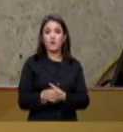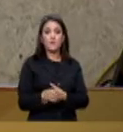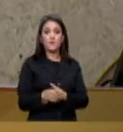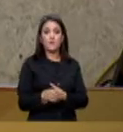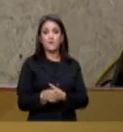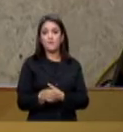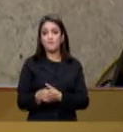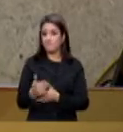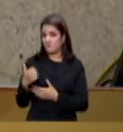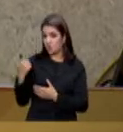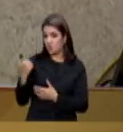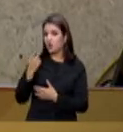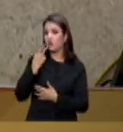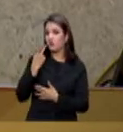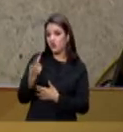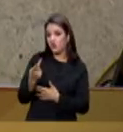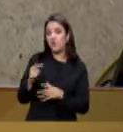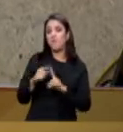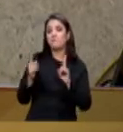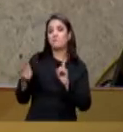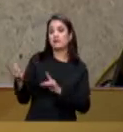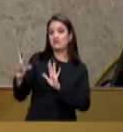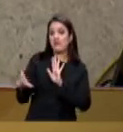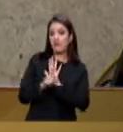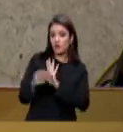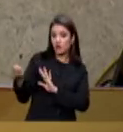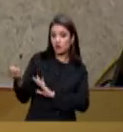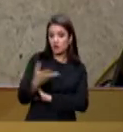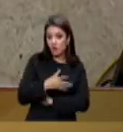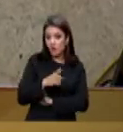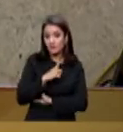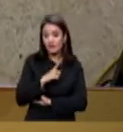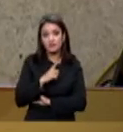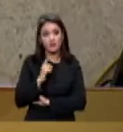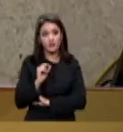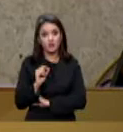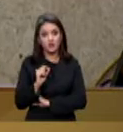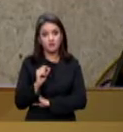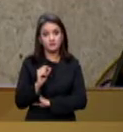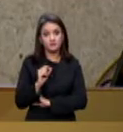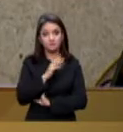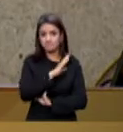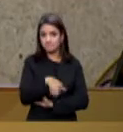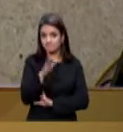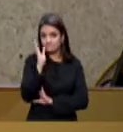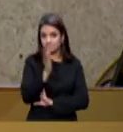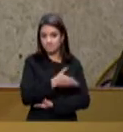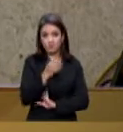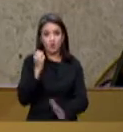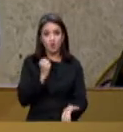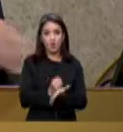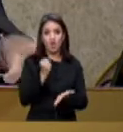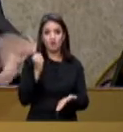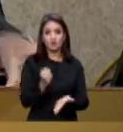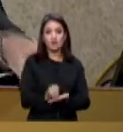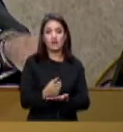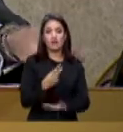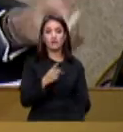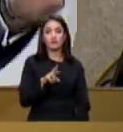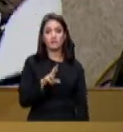República, a nova lei, ela extingue os chamados contratos de